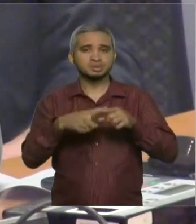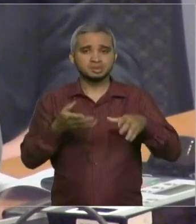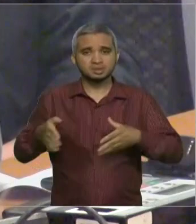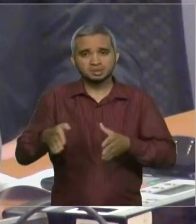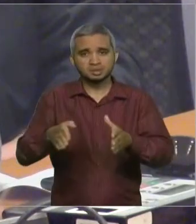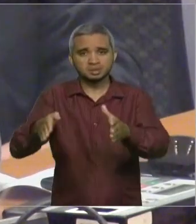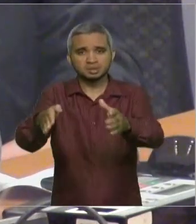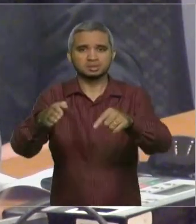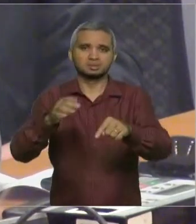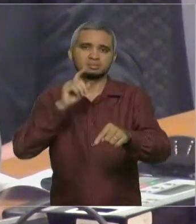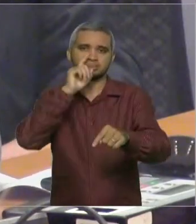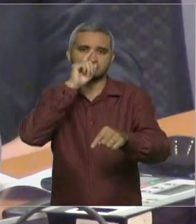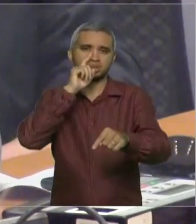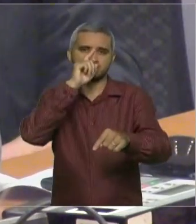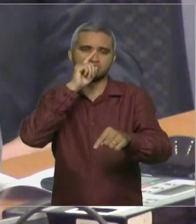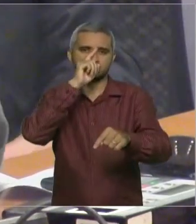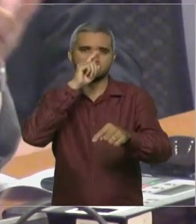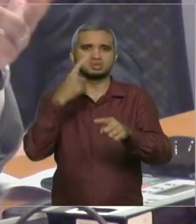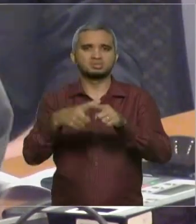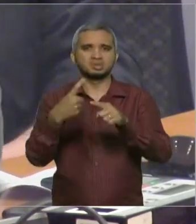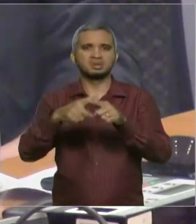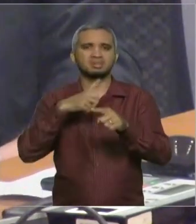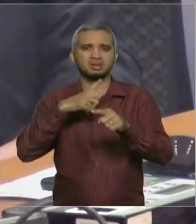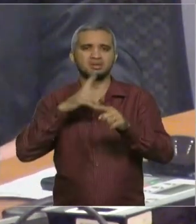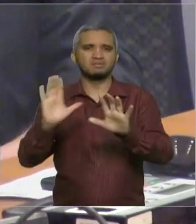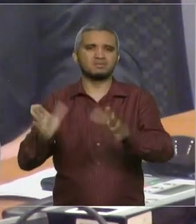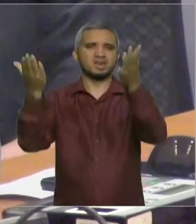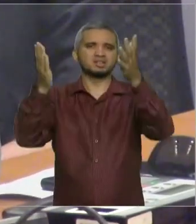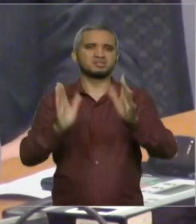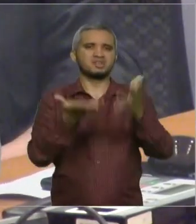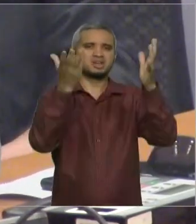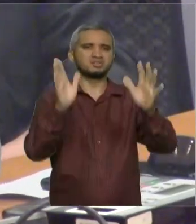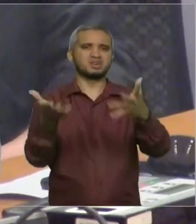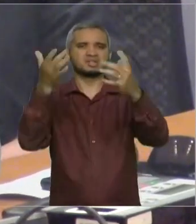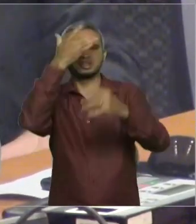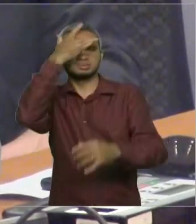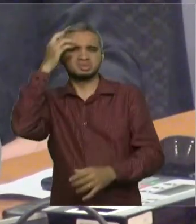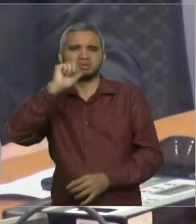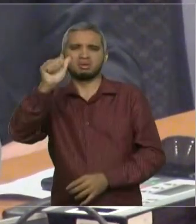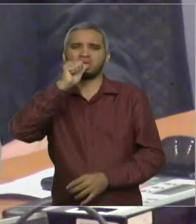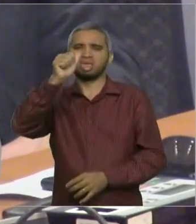gente dirigindo alcoolizada. E